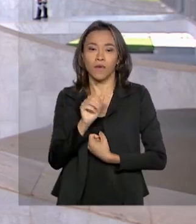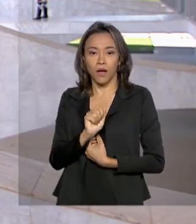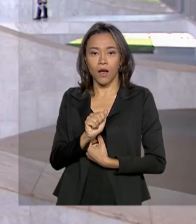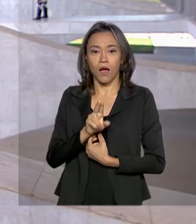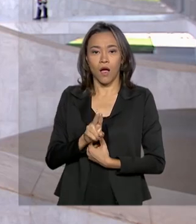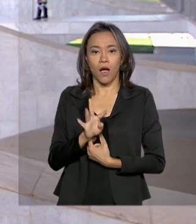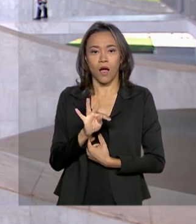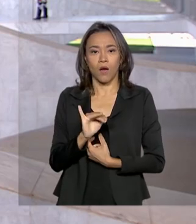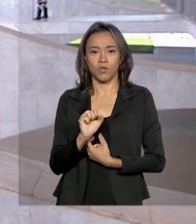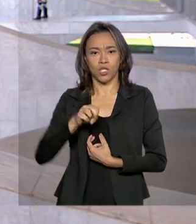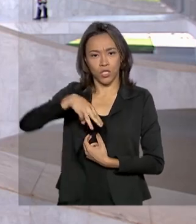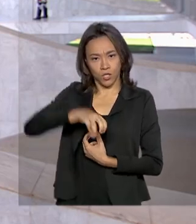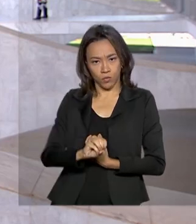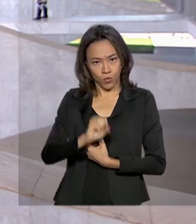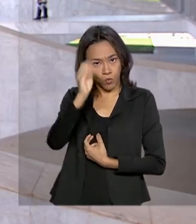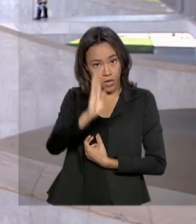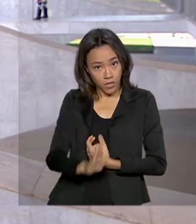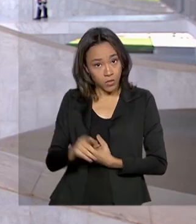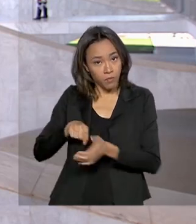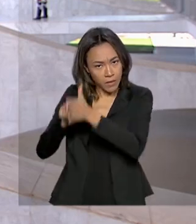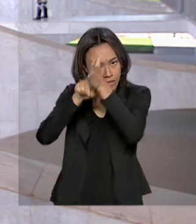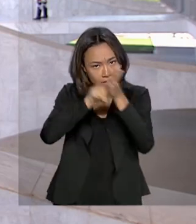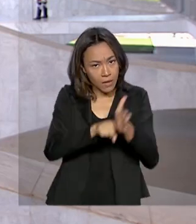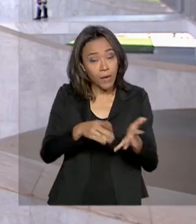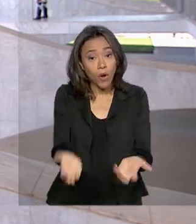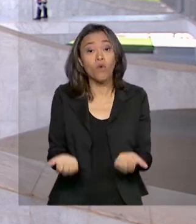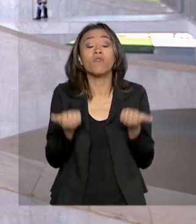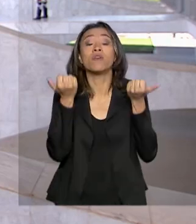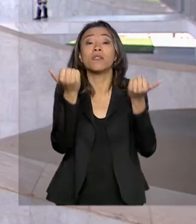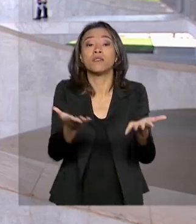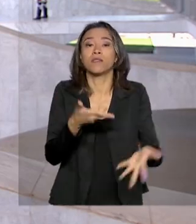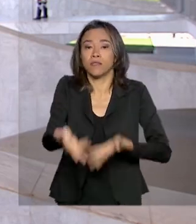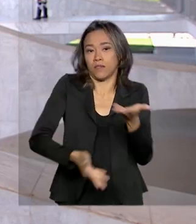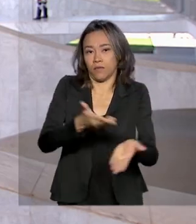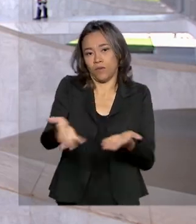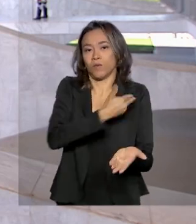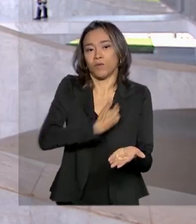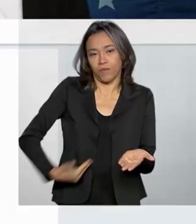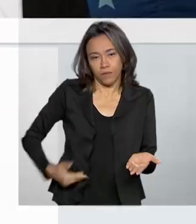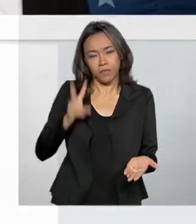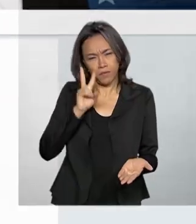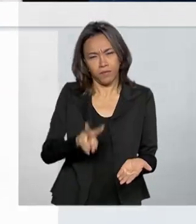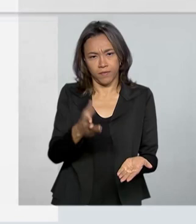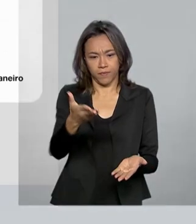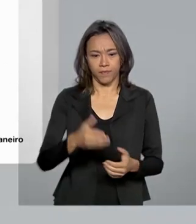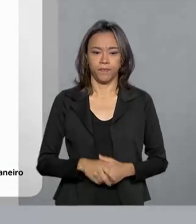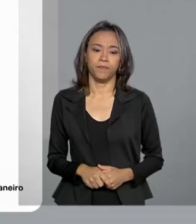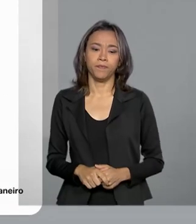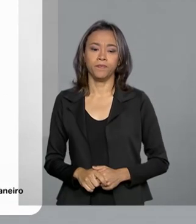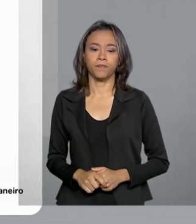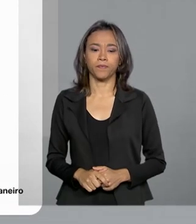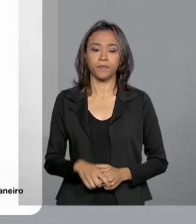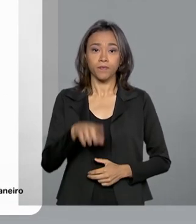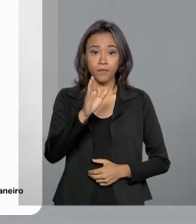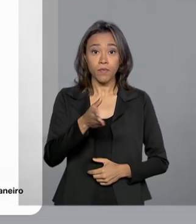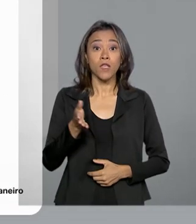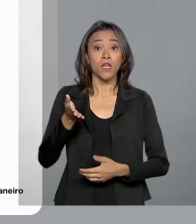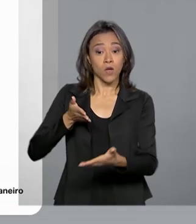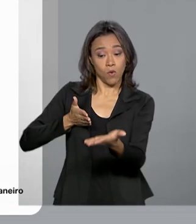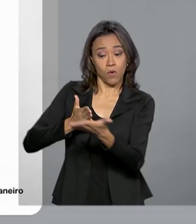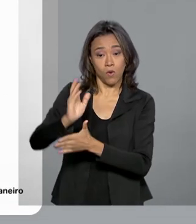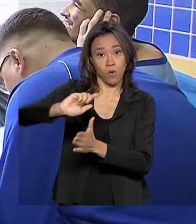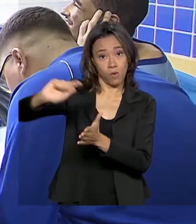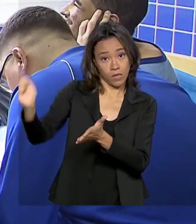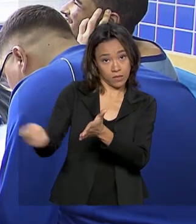prioritário para essas pessoas nos serviços públicos e privados. Vamos ver. Com a sanção da lei